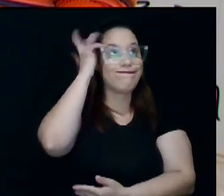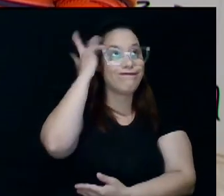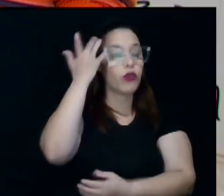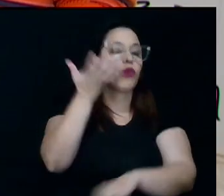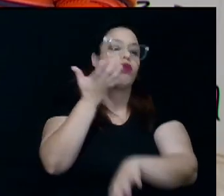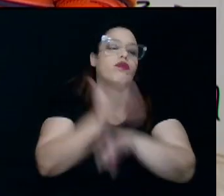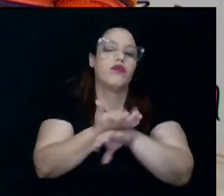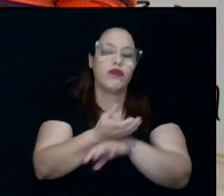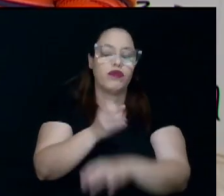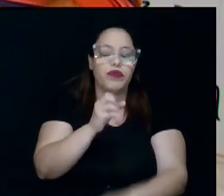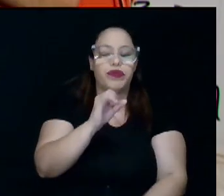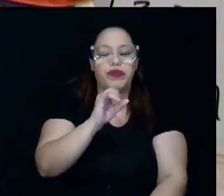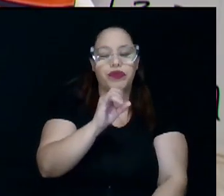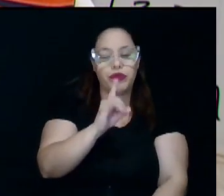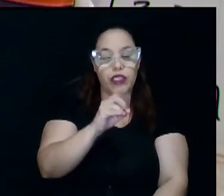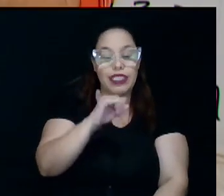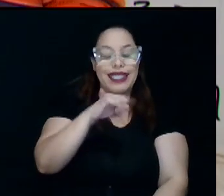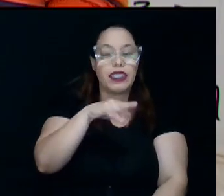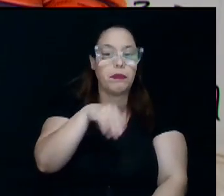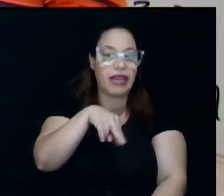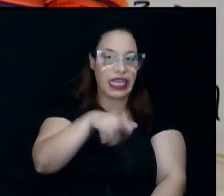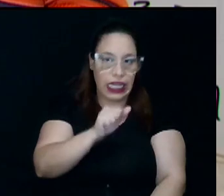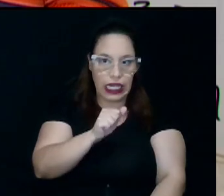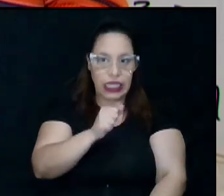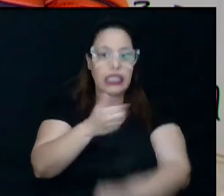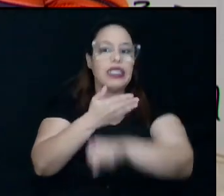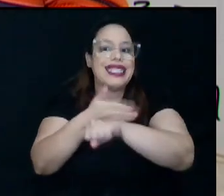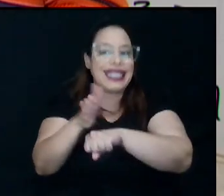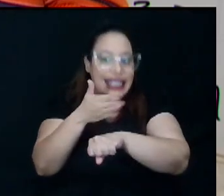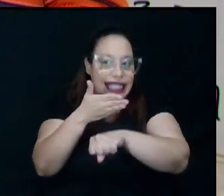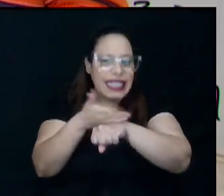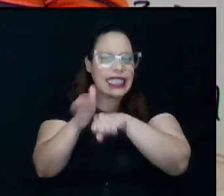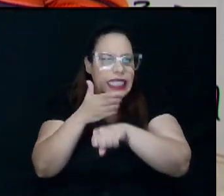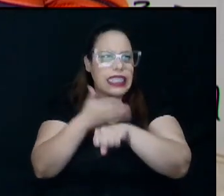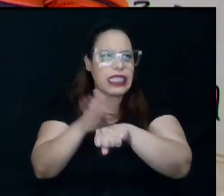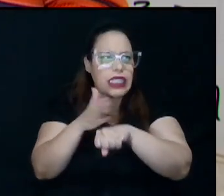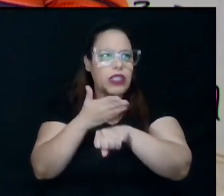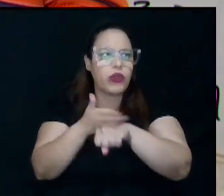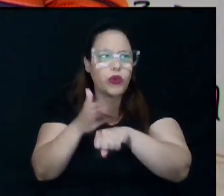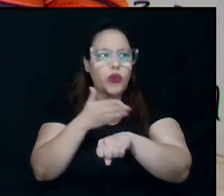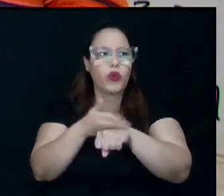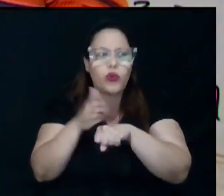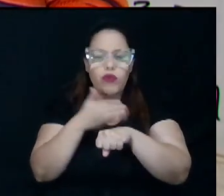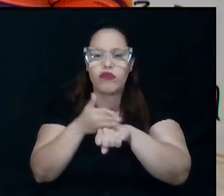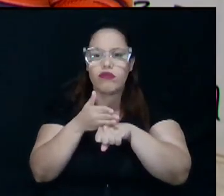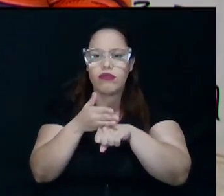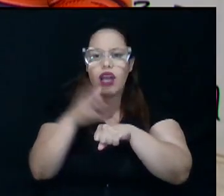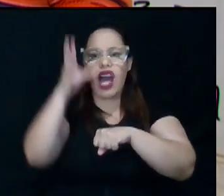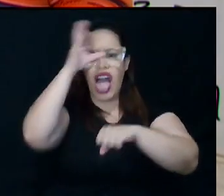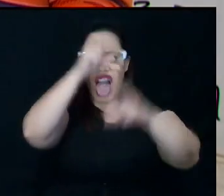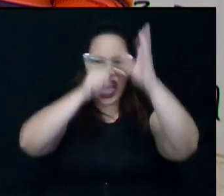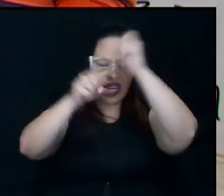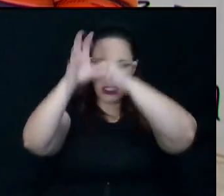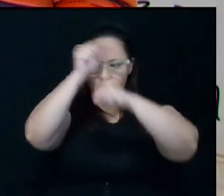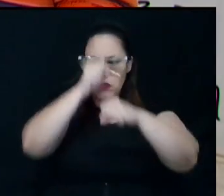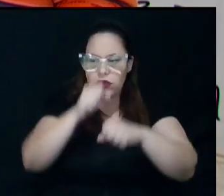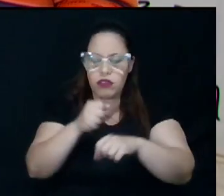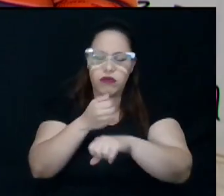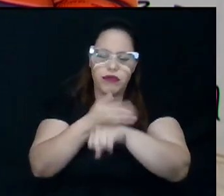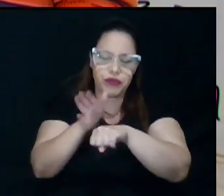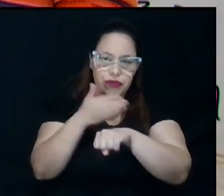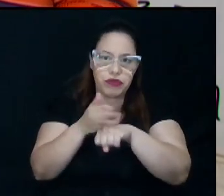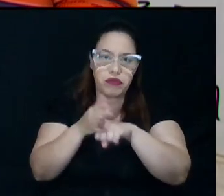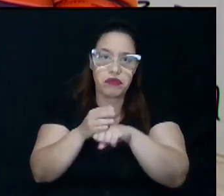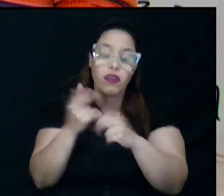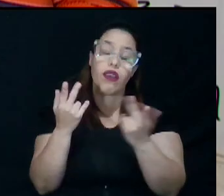Disciplina e treino. Eu Repetição. costumo falar muito com os alunos que a gente aprende a física fazendo. Igual matemática, então. Exatamente.